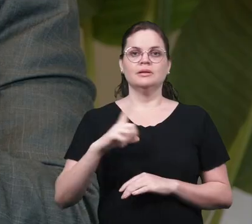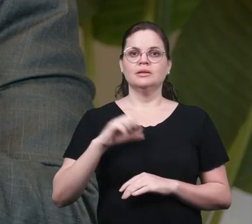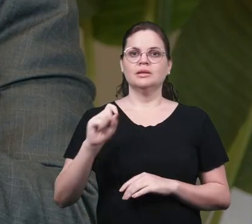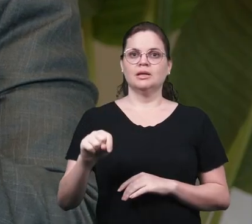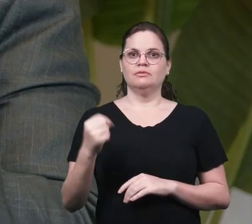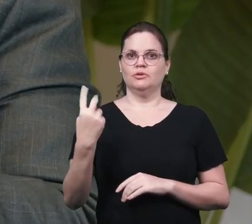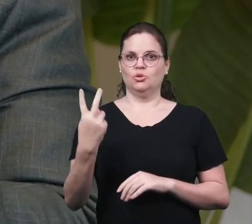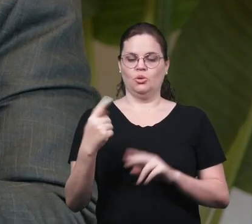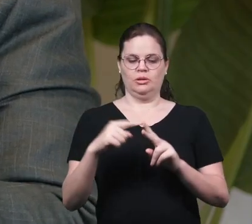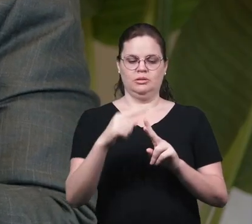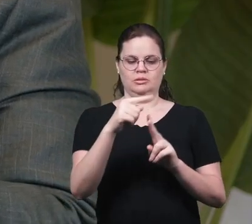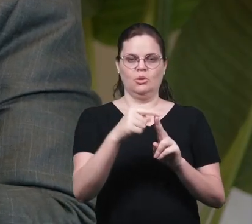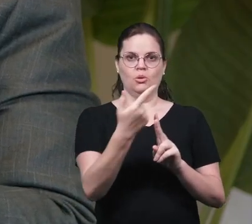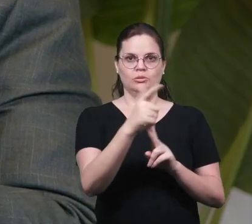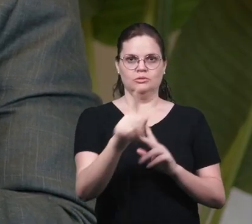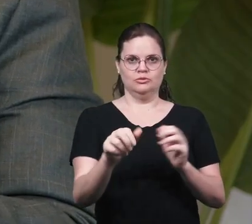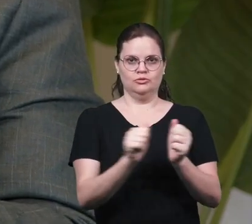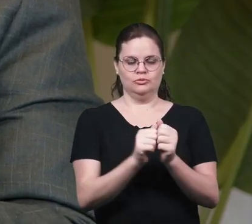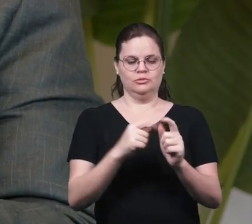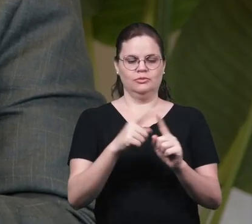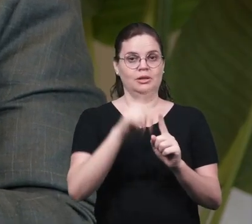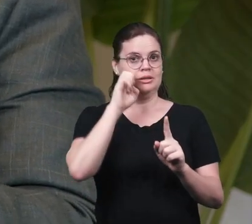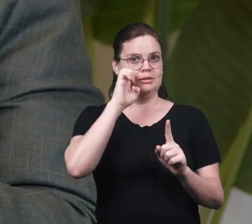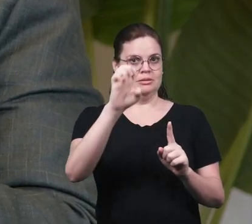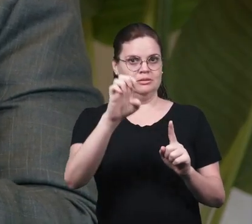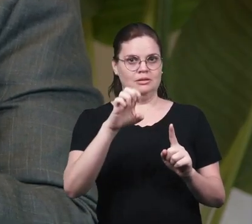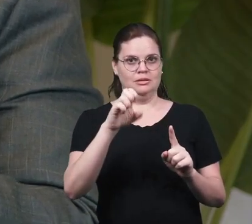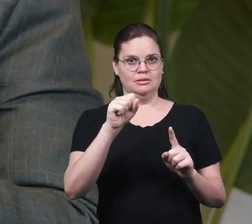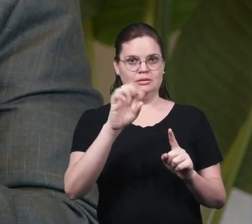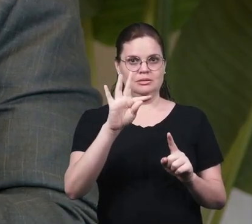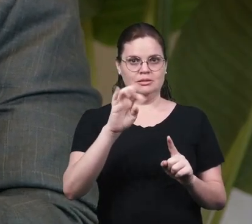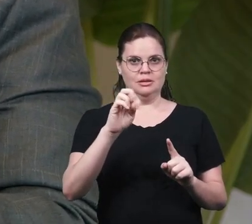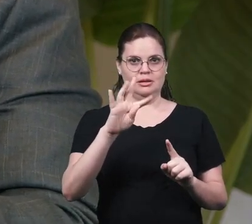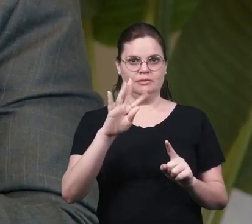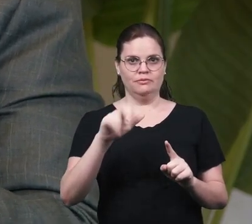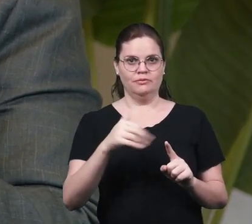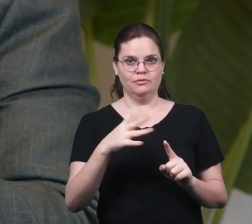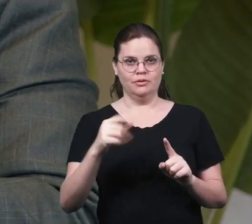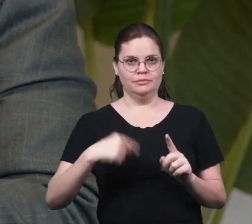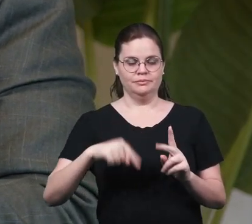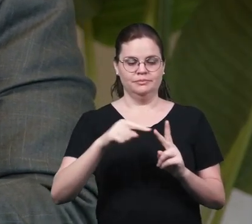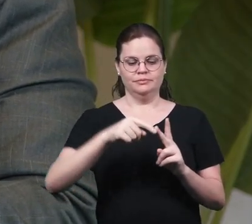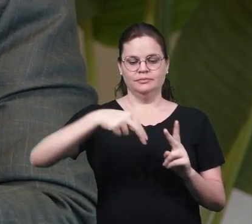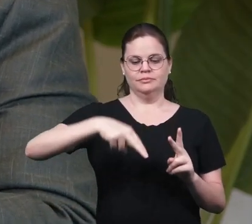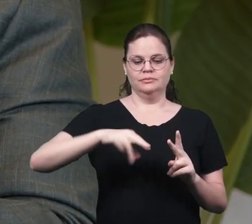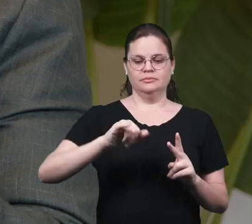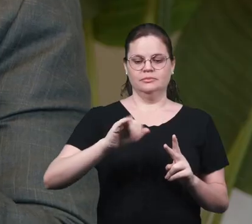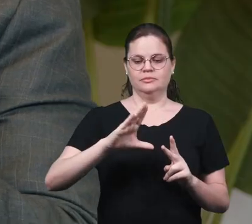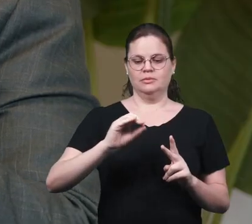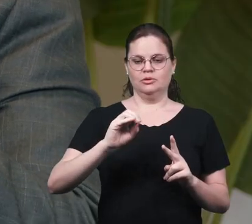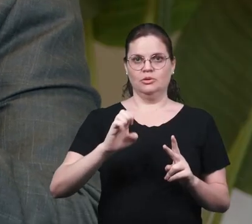nós gostaríamos de abordar aqui. O primeiro foi Estevão e o segundo foi Nicolau.